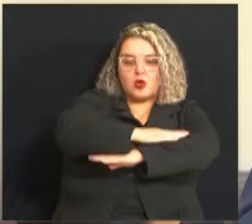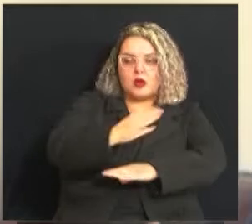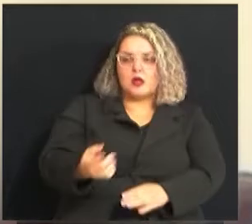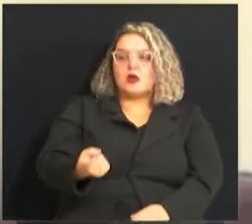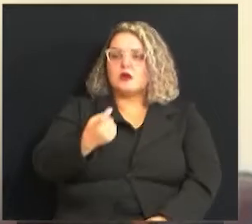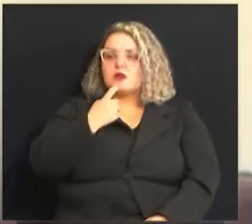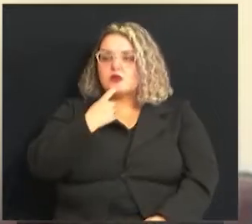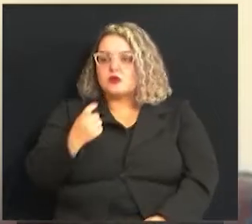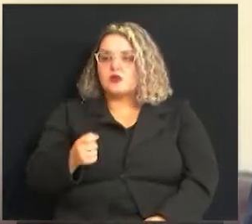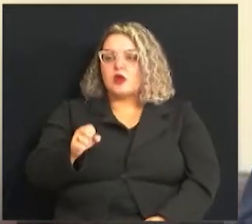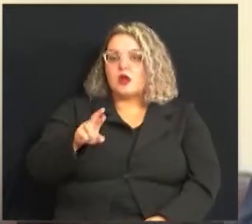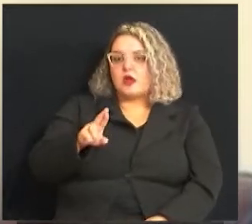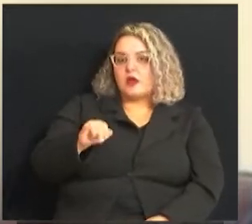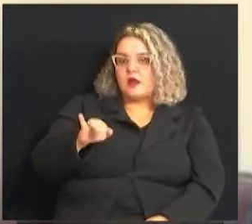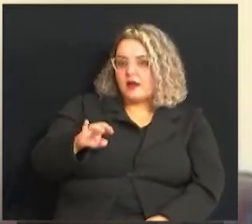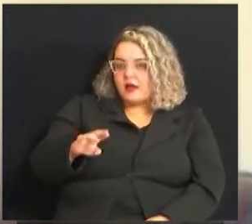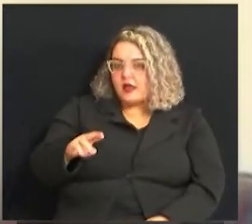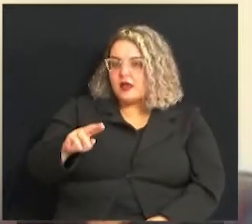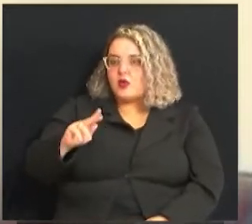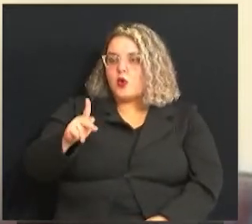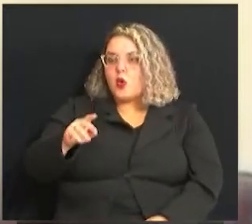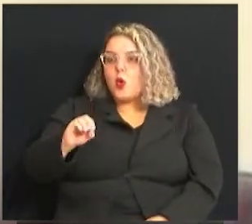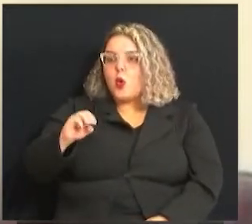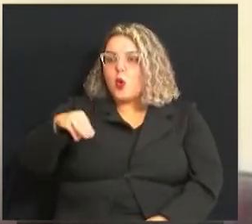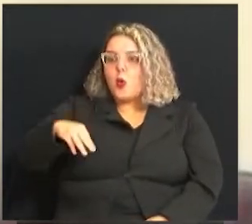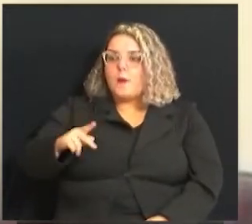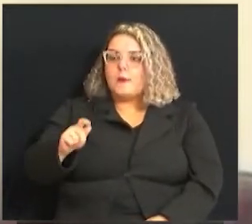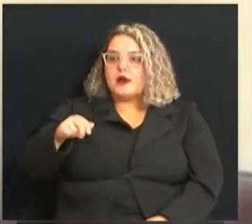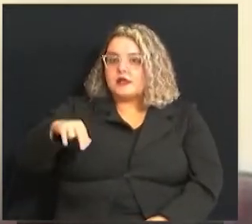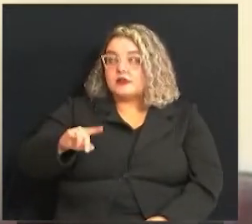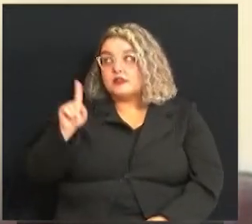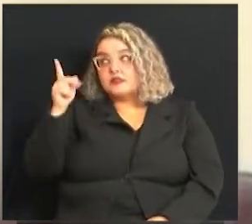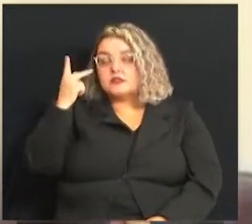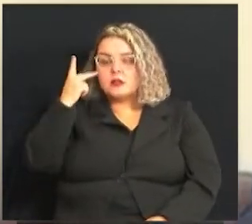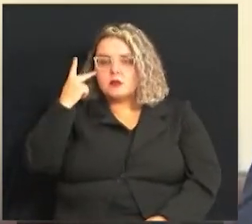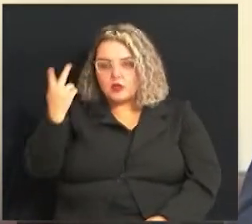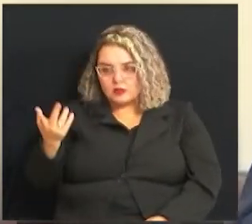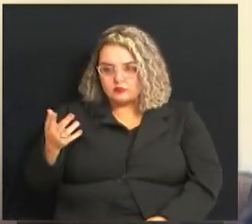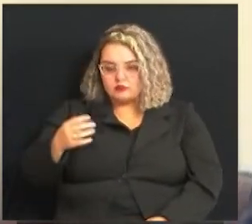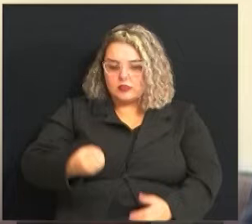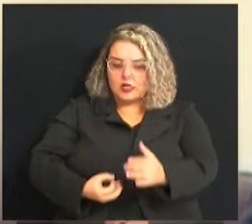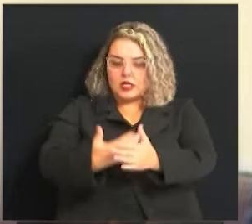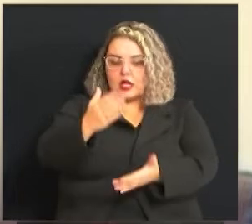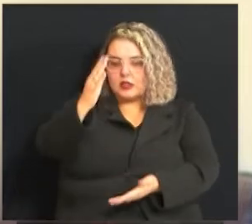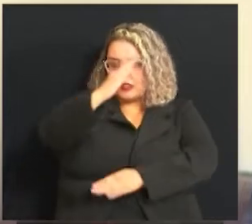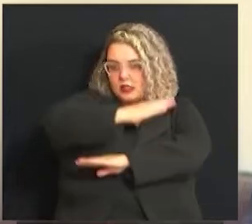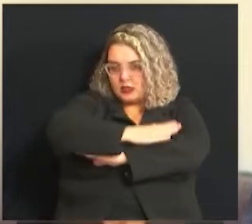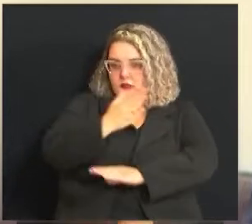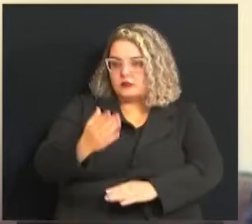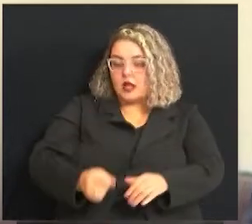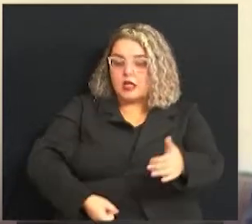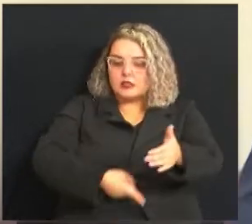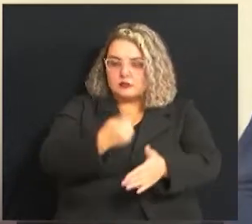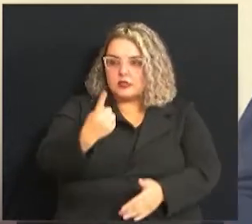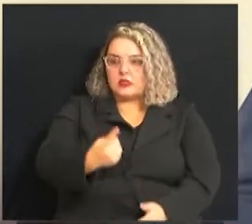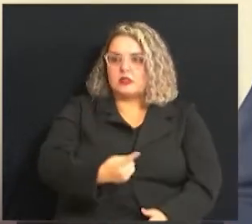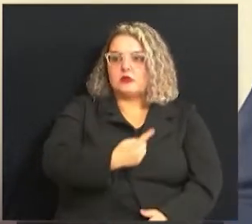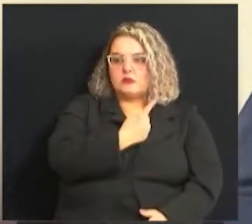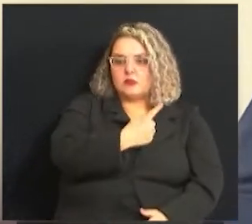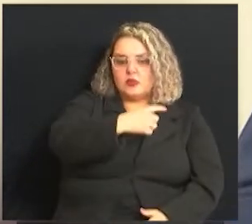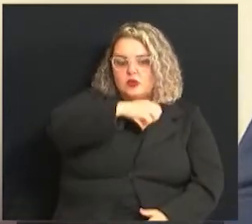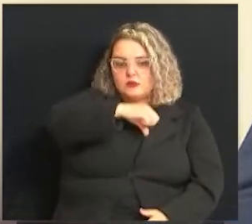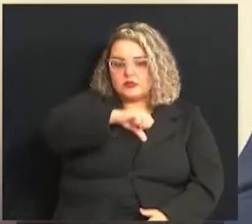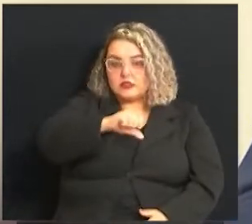São Paulo Brasília Railway Company Limited, convertida na seção Rio Claro, cujas principais linhas, entre